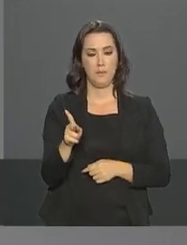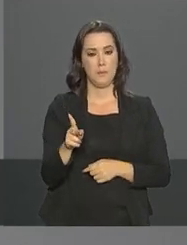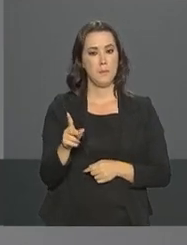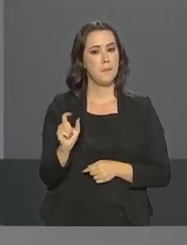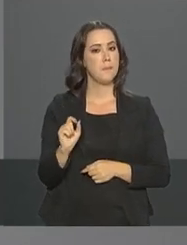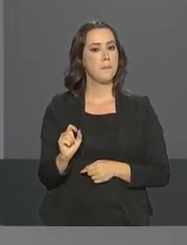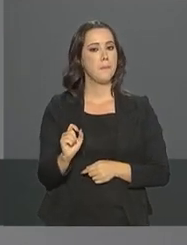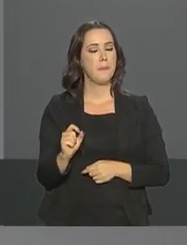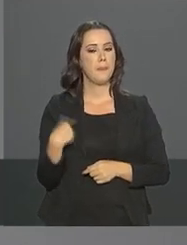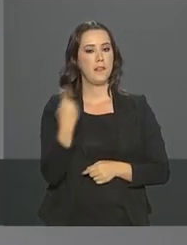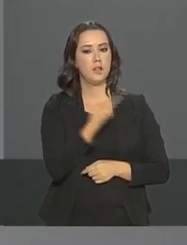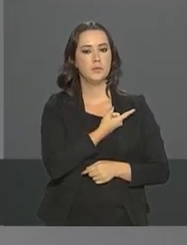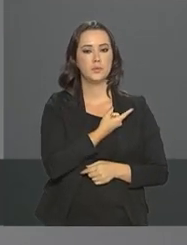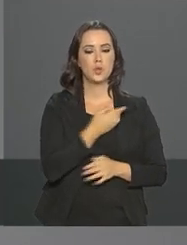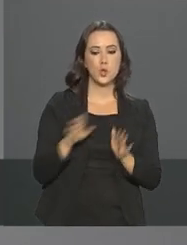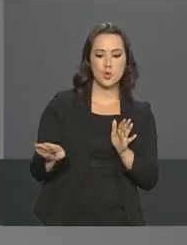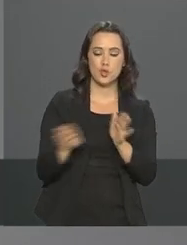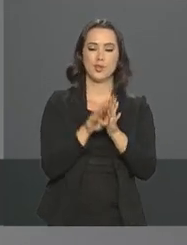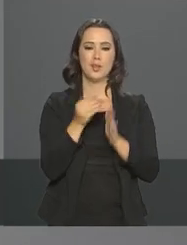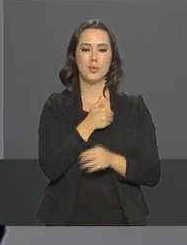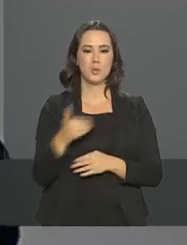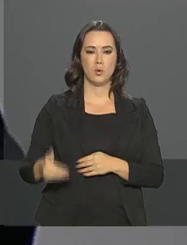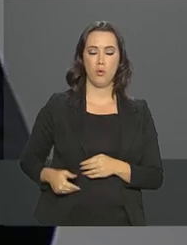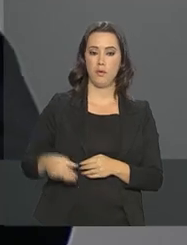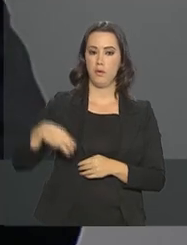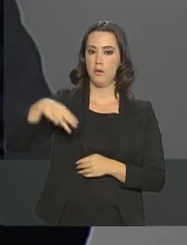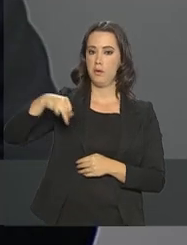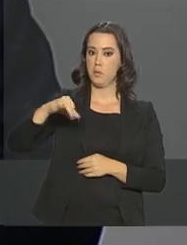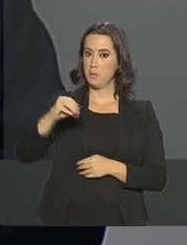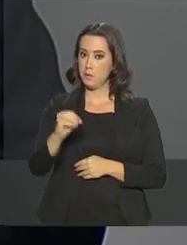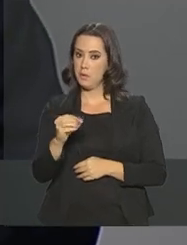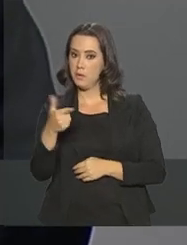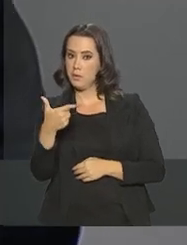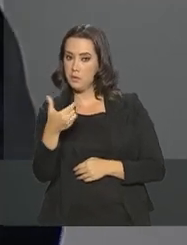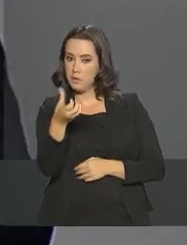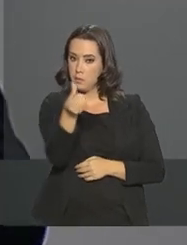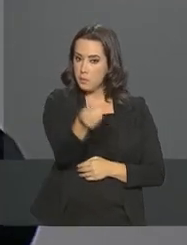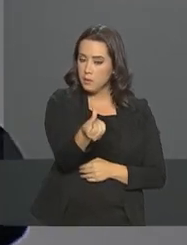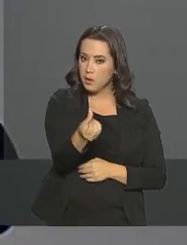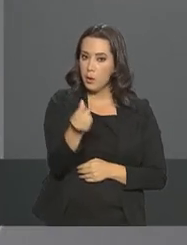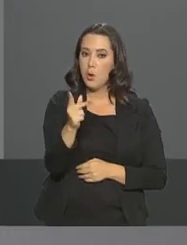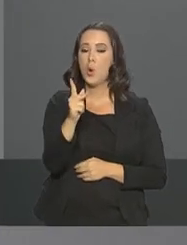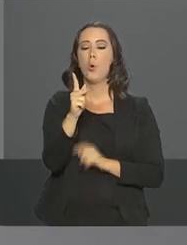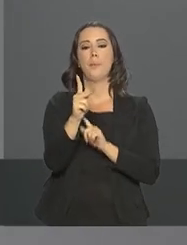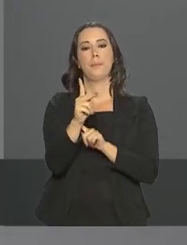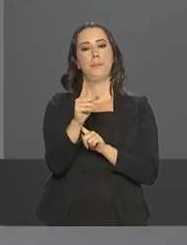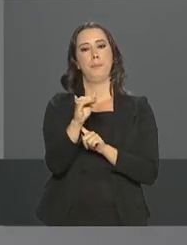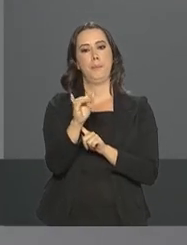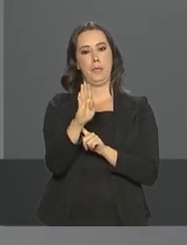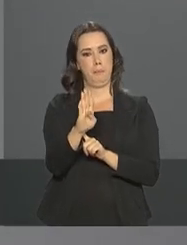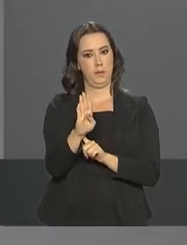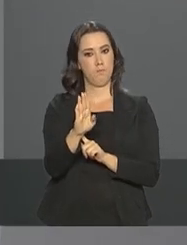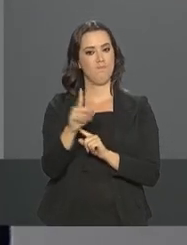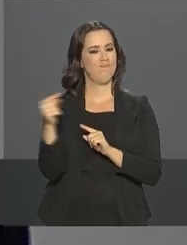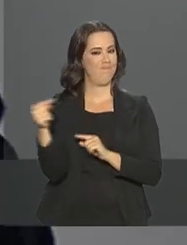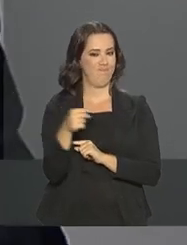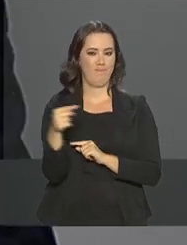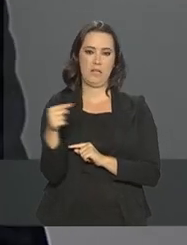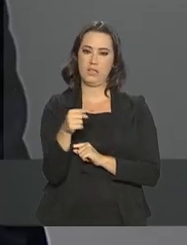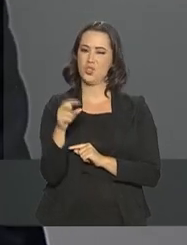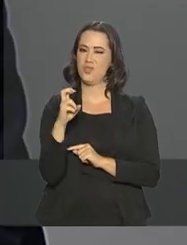quando nós chegamos ao governo em maio de 2016 o pib era negativo em